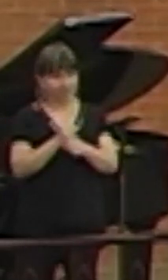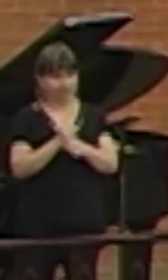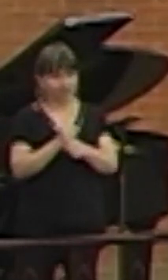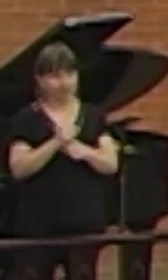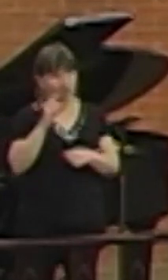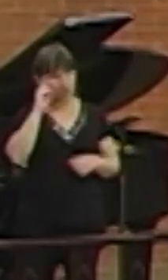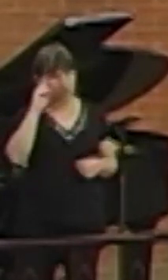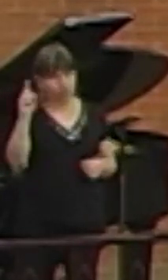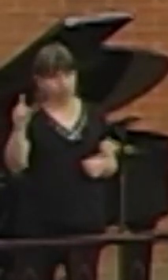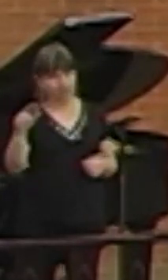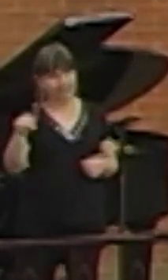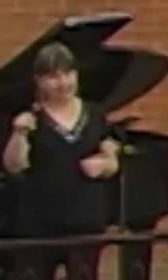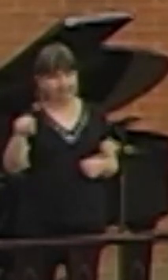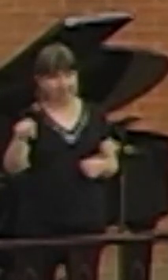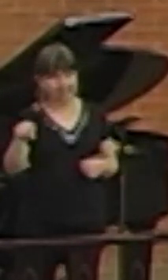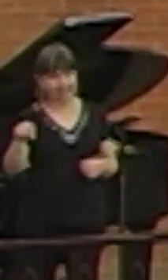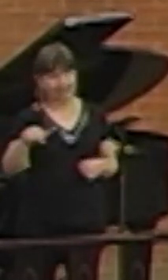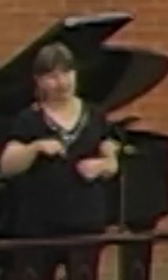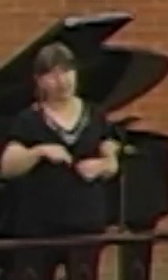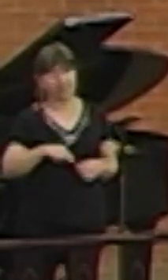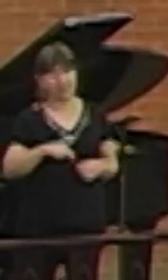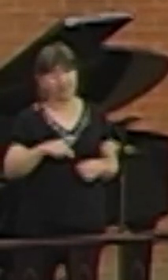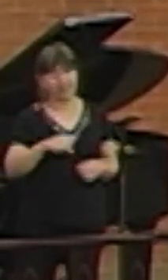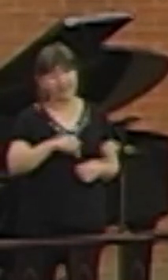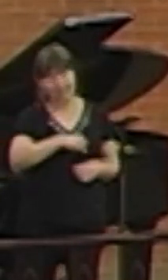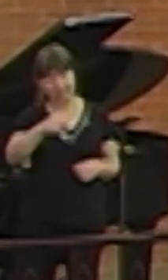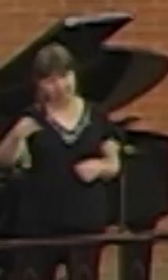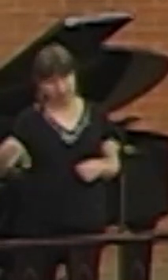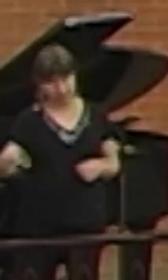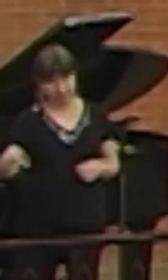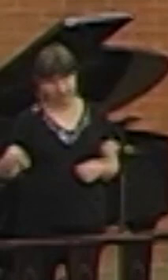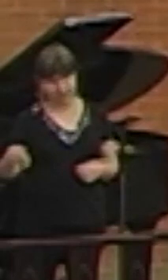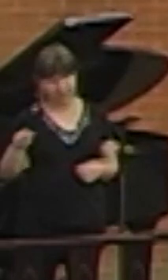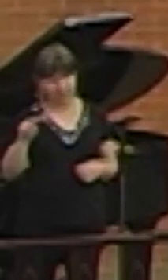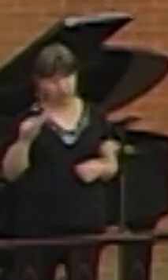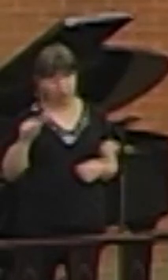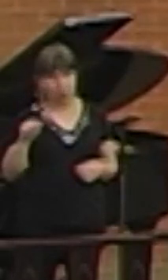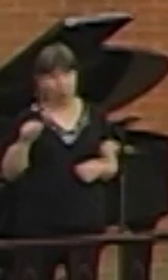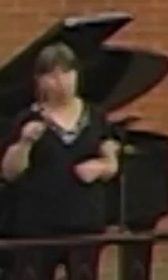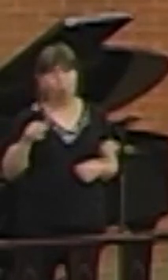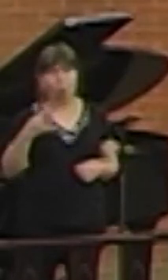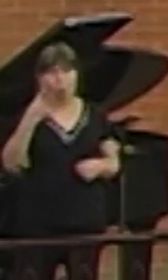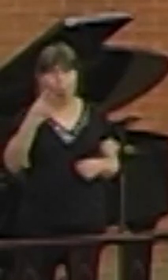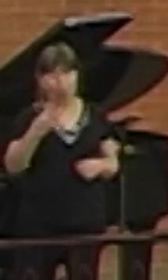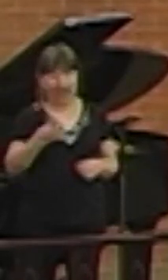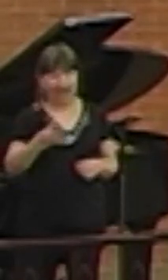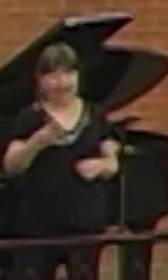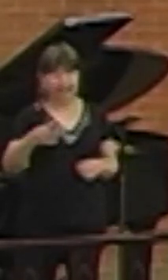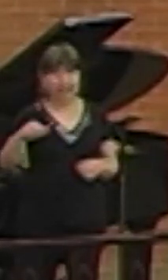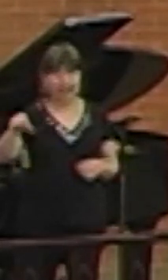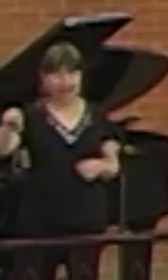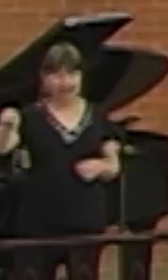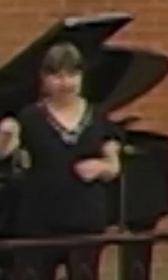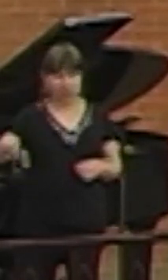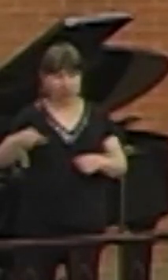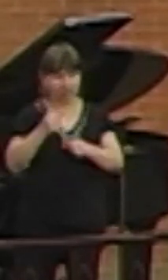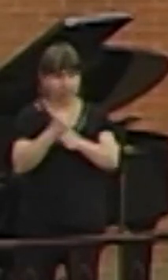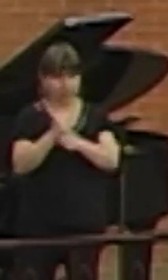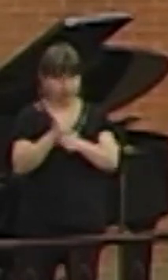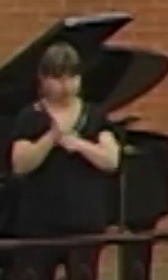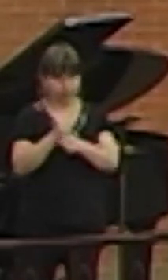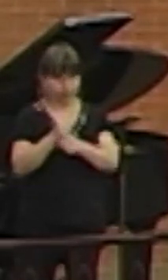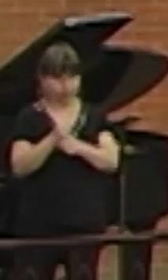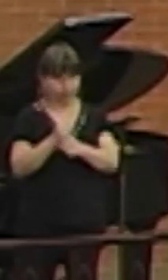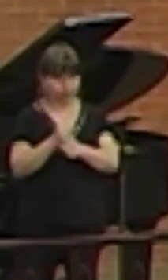setes semanas de anos te serão 49 anos agora você tá presta atenção uma